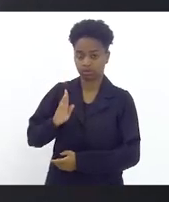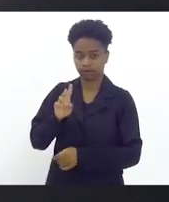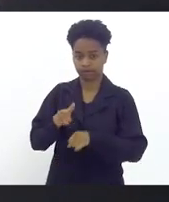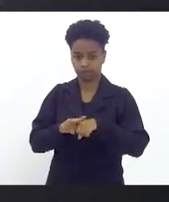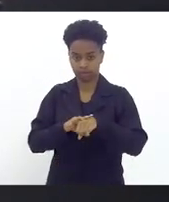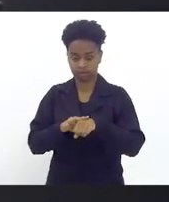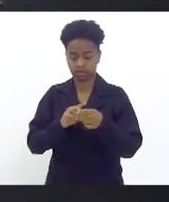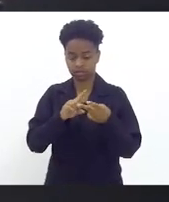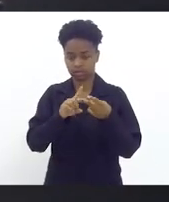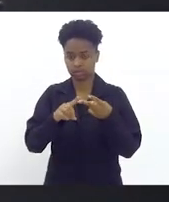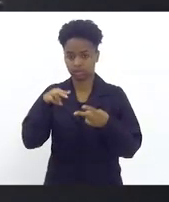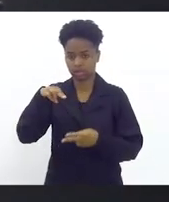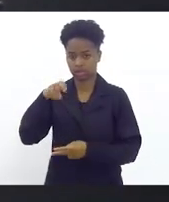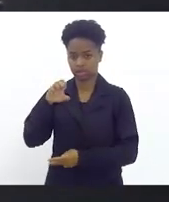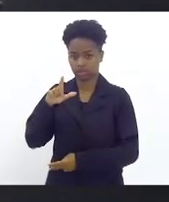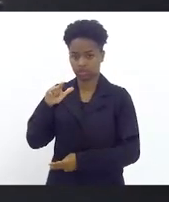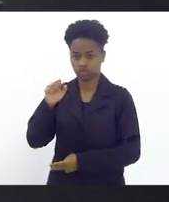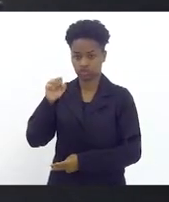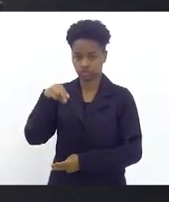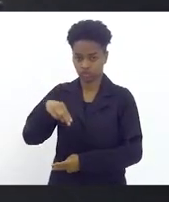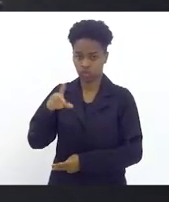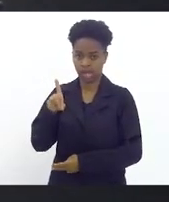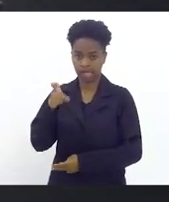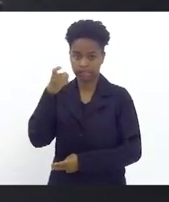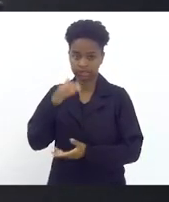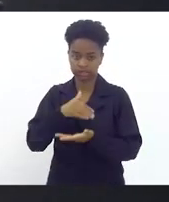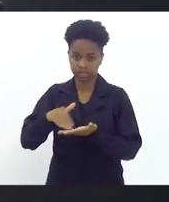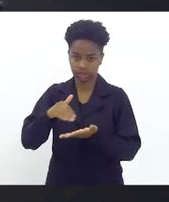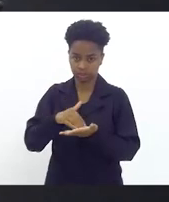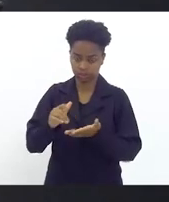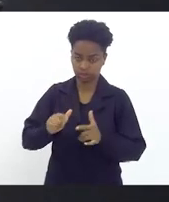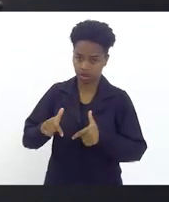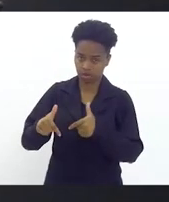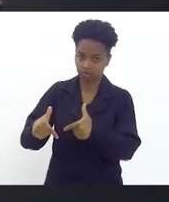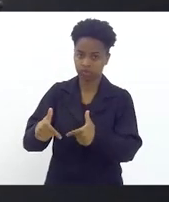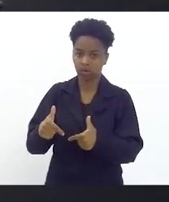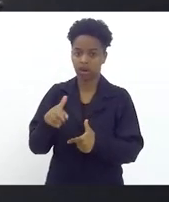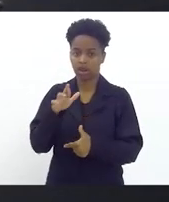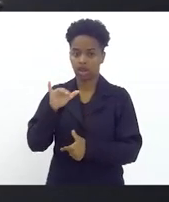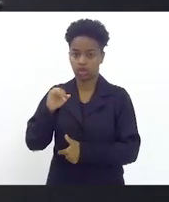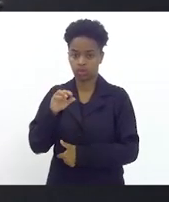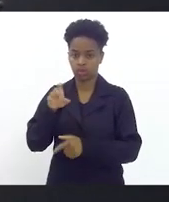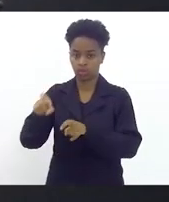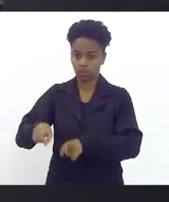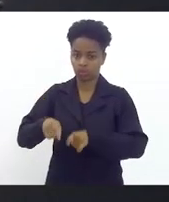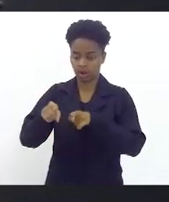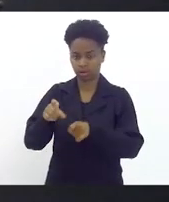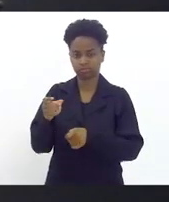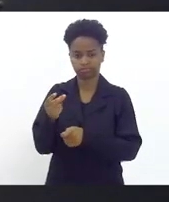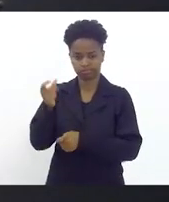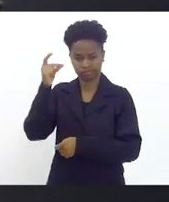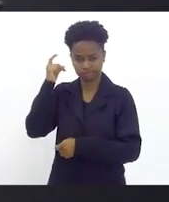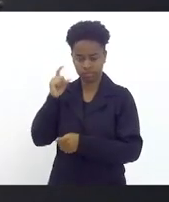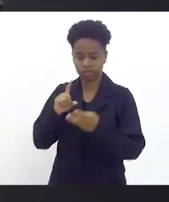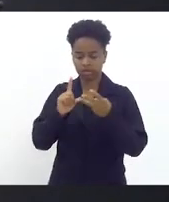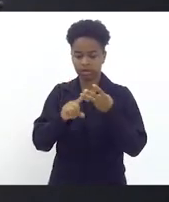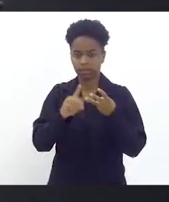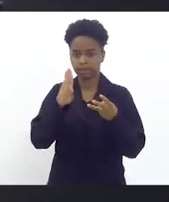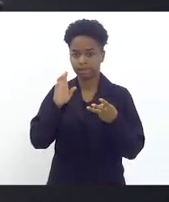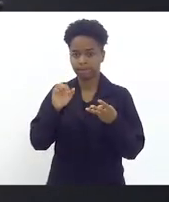Teixeira foi secretária executivo do programa Rio Rural muitos anos Bernardo furrer que tá aqui